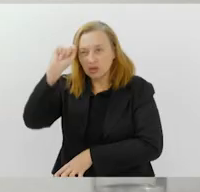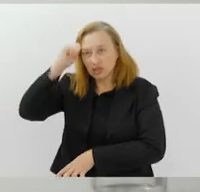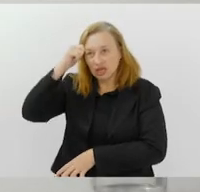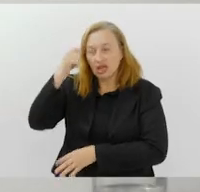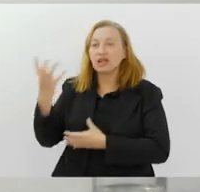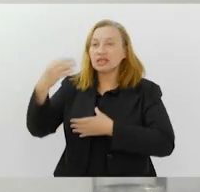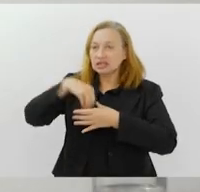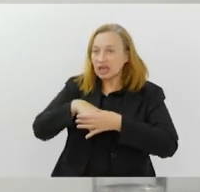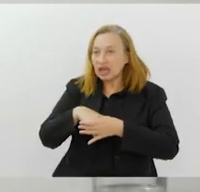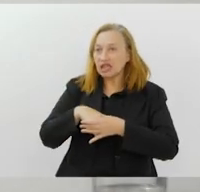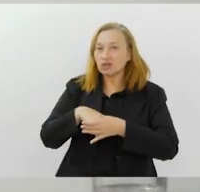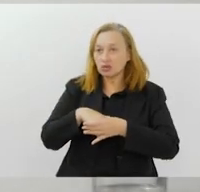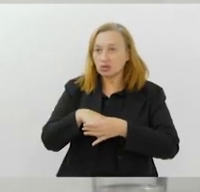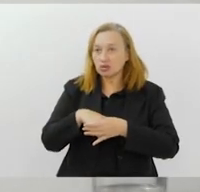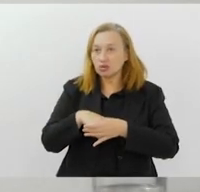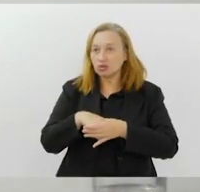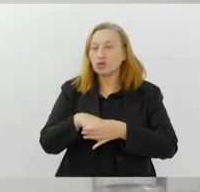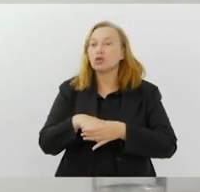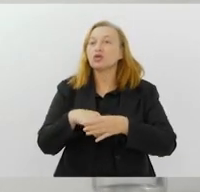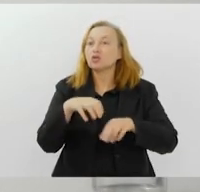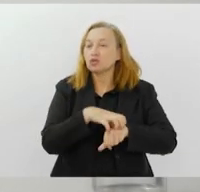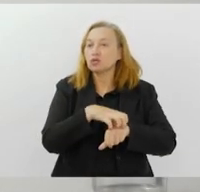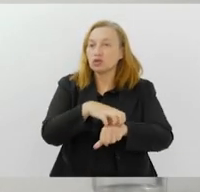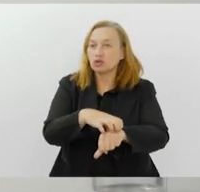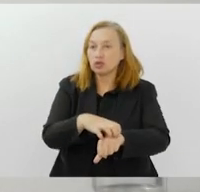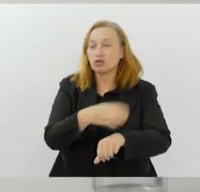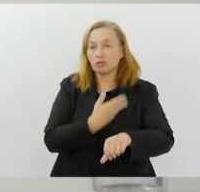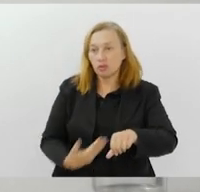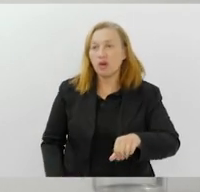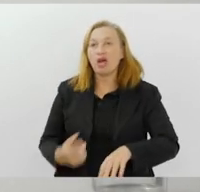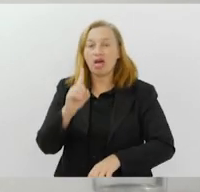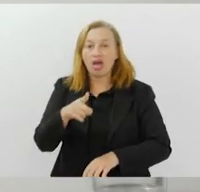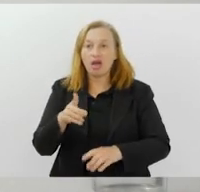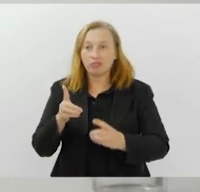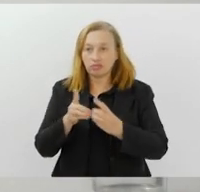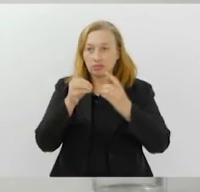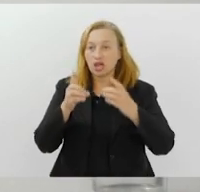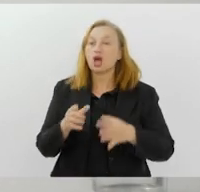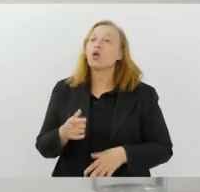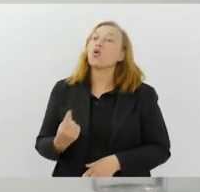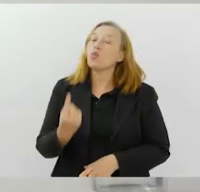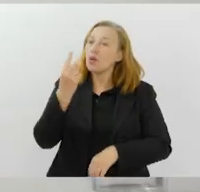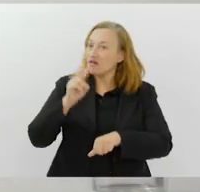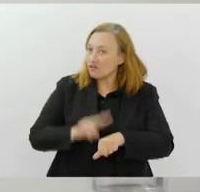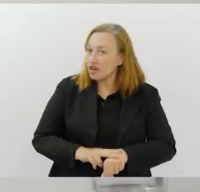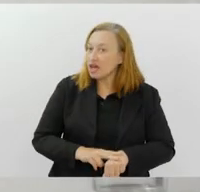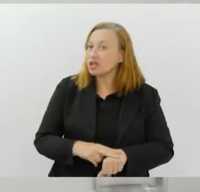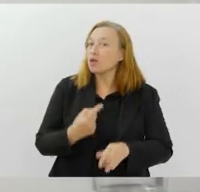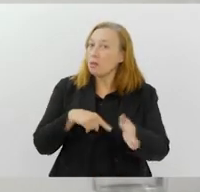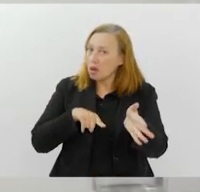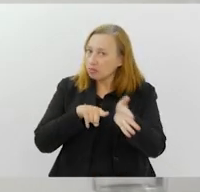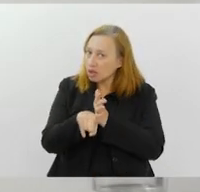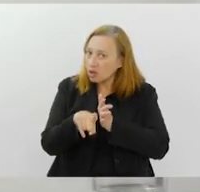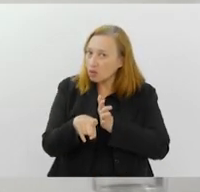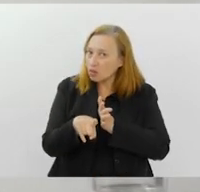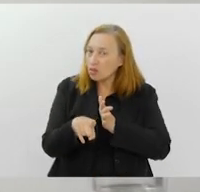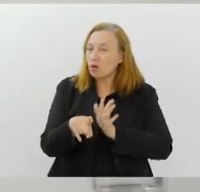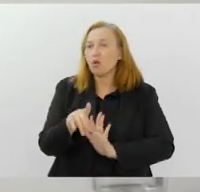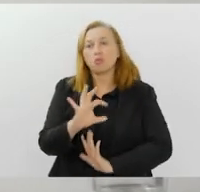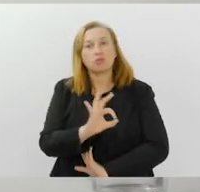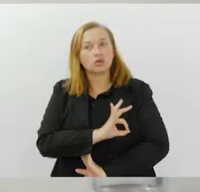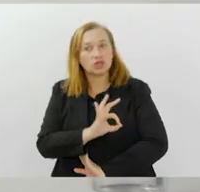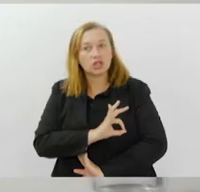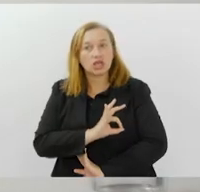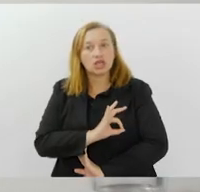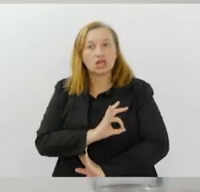transporte público eram abordadas inclusive uma vez eu quei um policial que ele